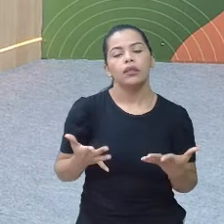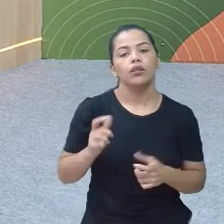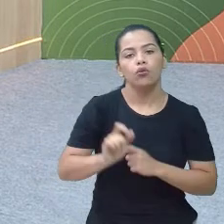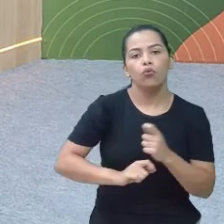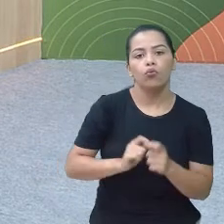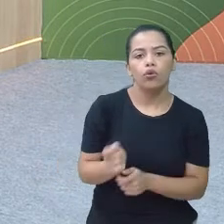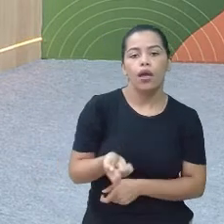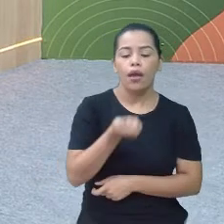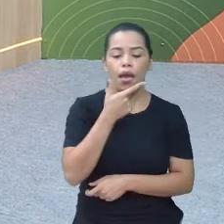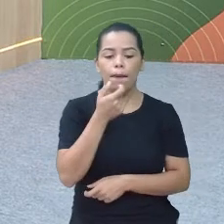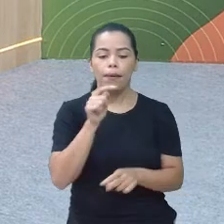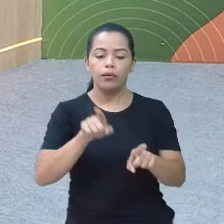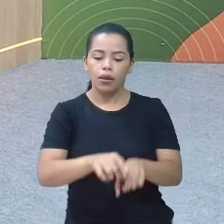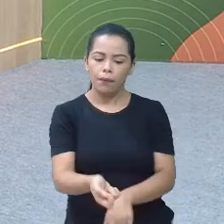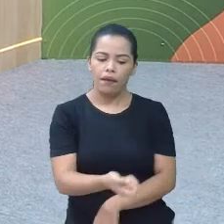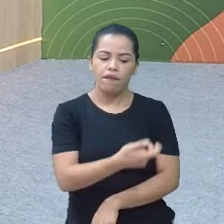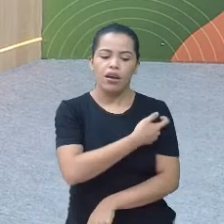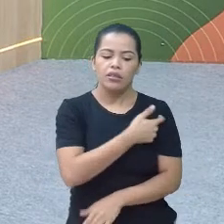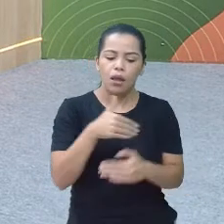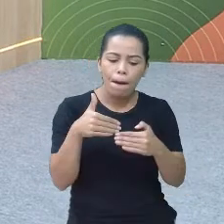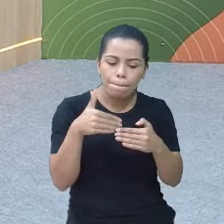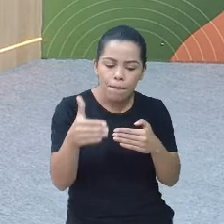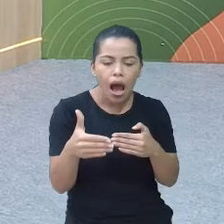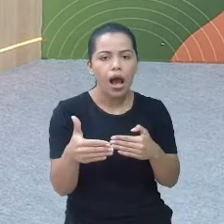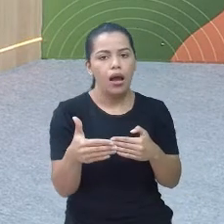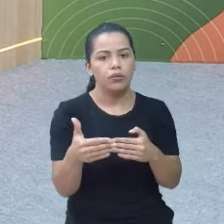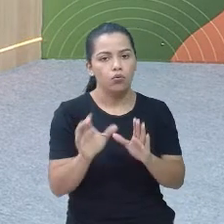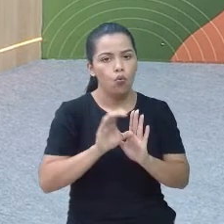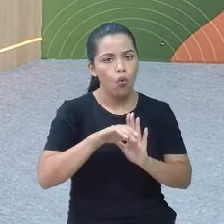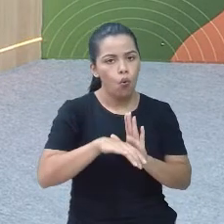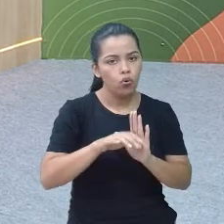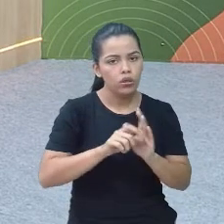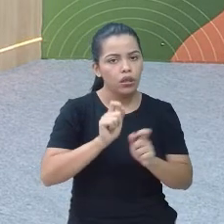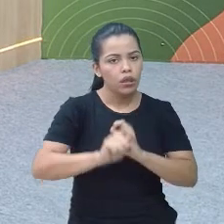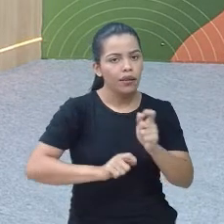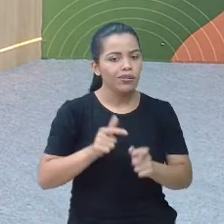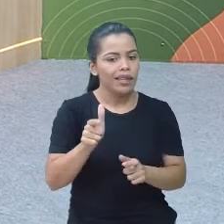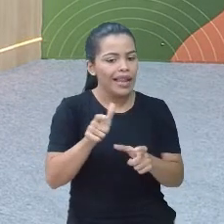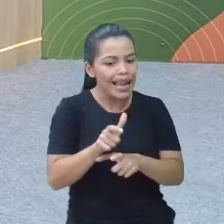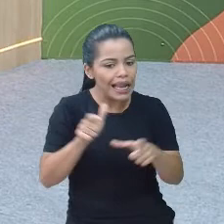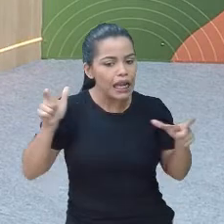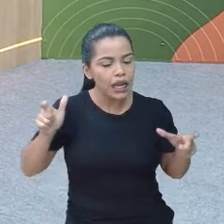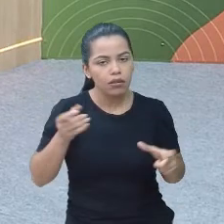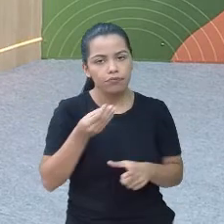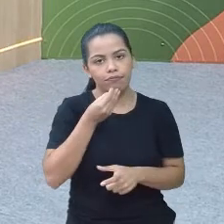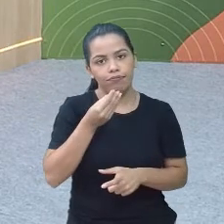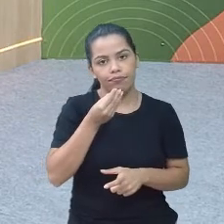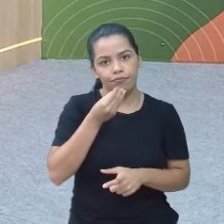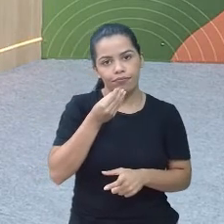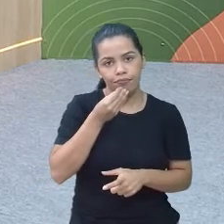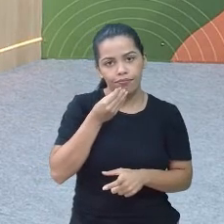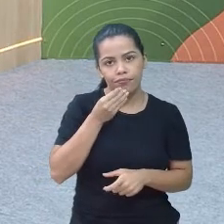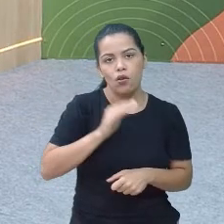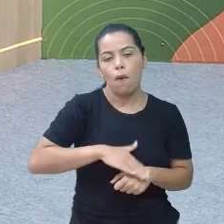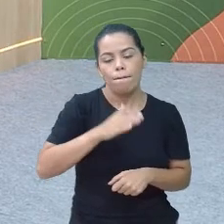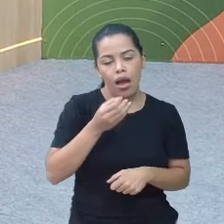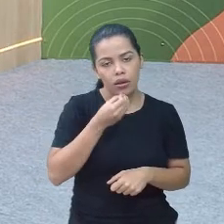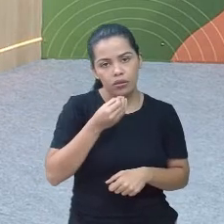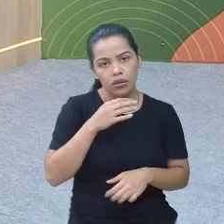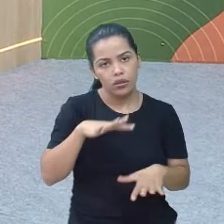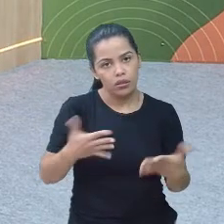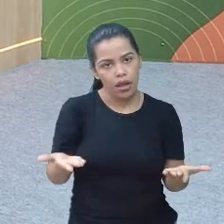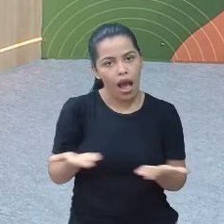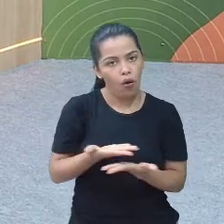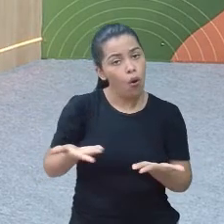eles partem de uma noção de você ter uma grande chance, né? Estamos aqui no momento em que está vacinando